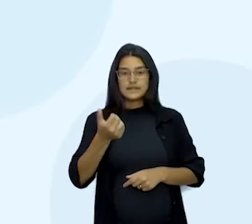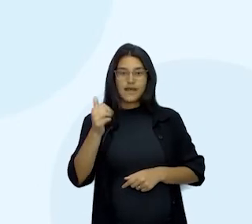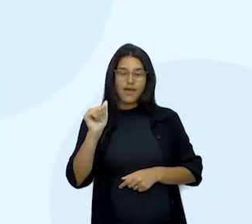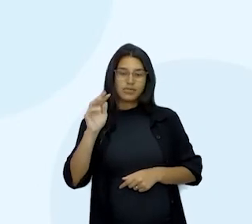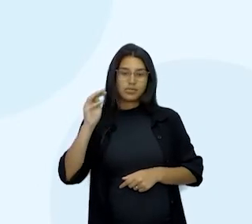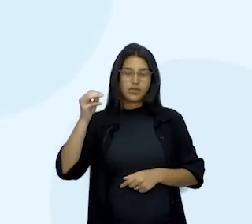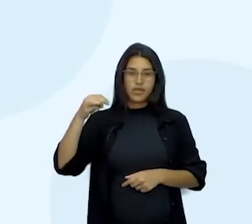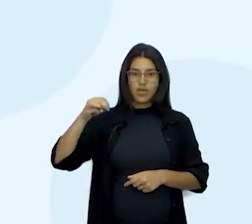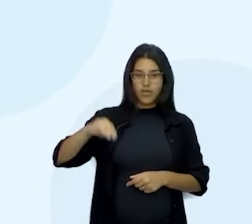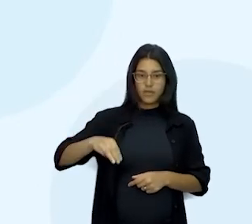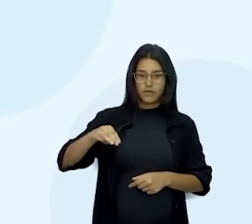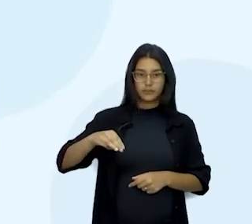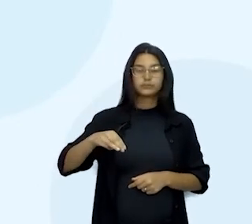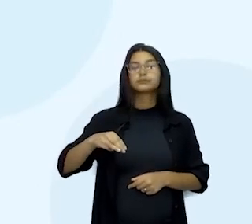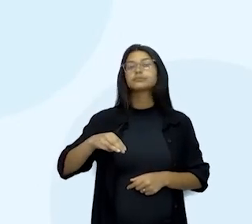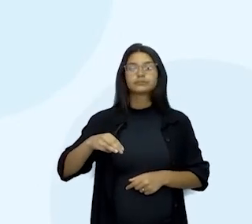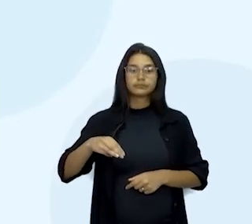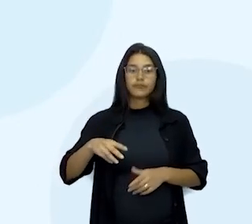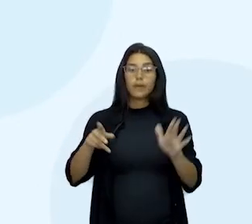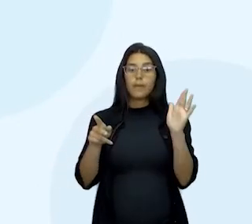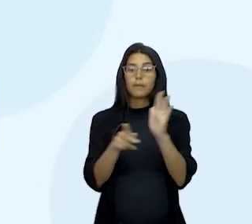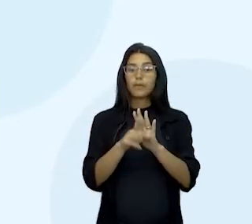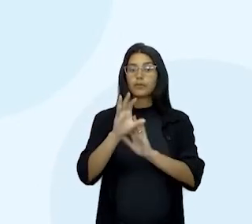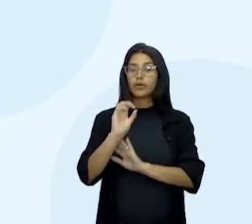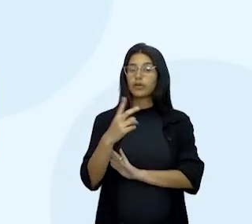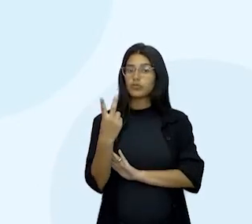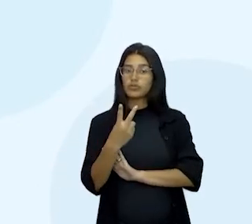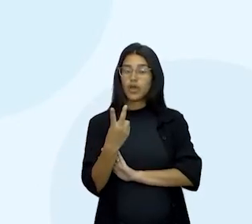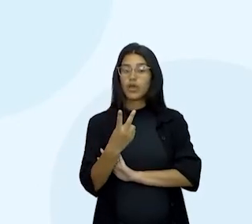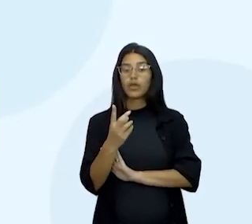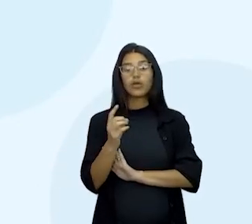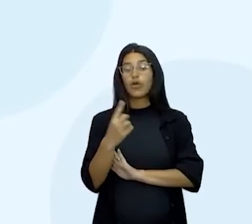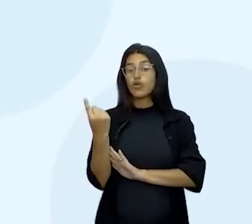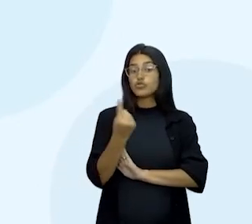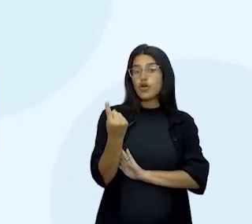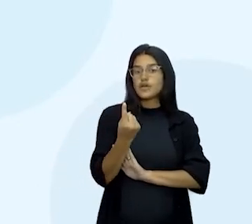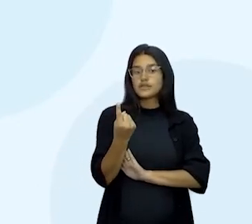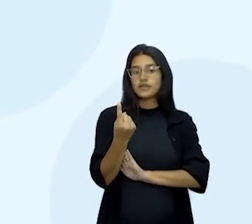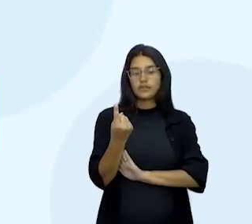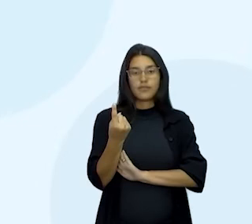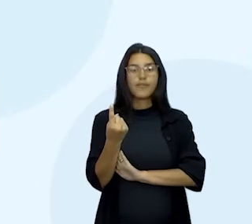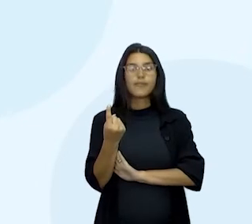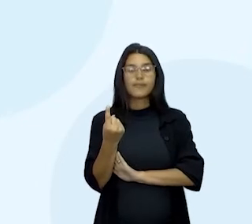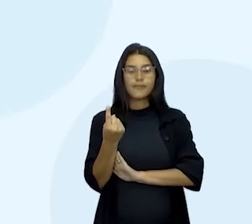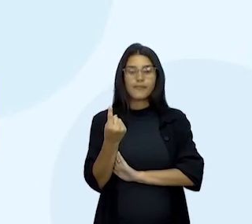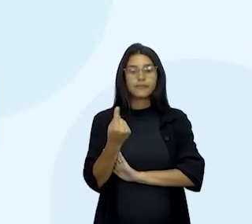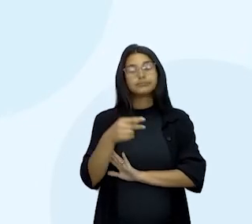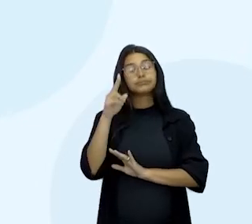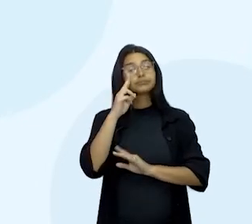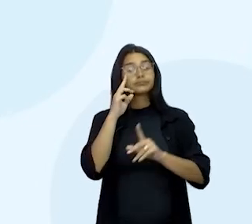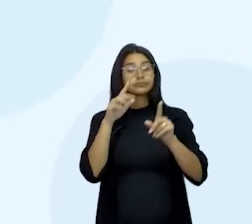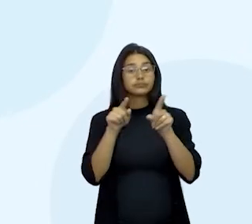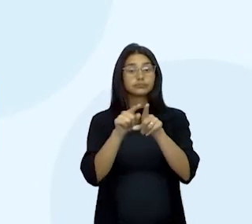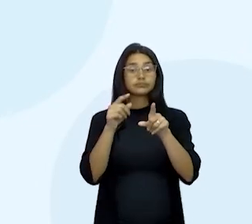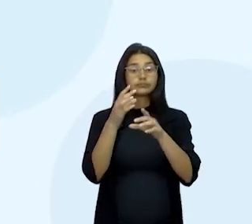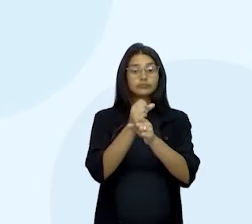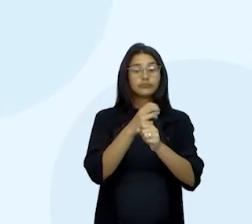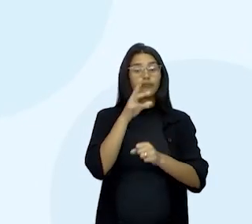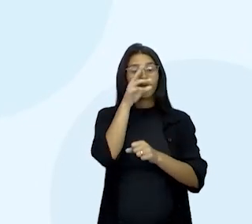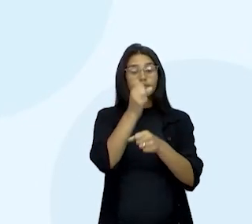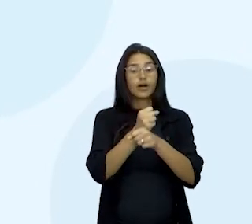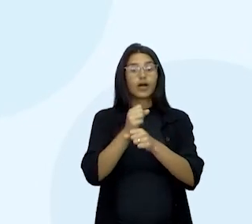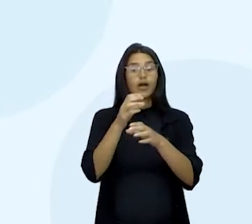atmosferas. Pressão parcial do oxigênio, significa que o oxigênio sozinho sob essa pressão. Sim. Então, lembrando que a pressão total é a soma